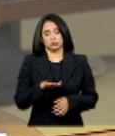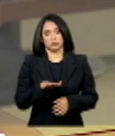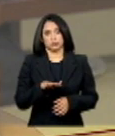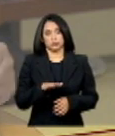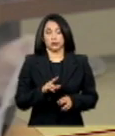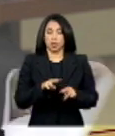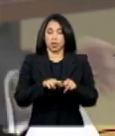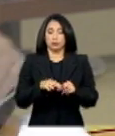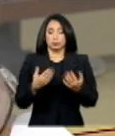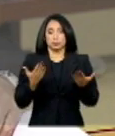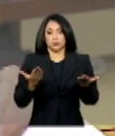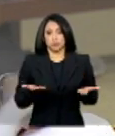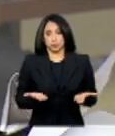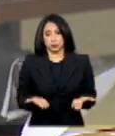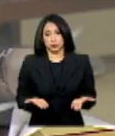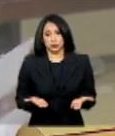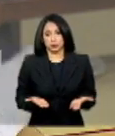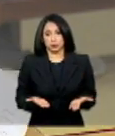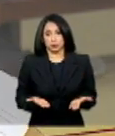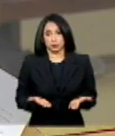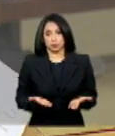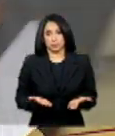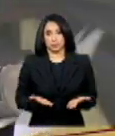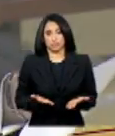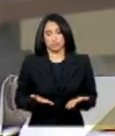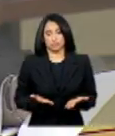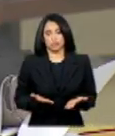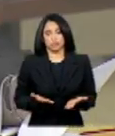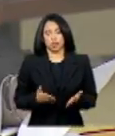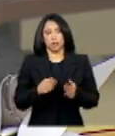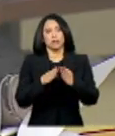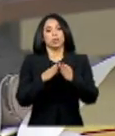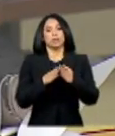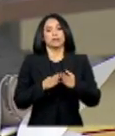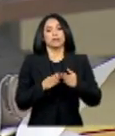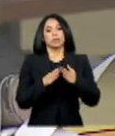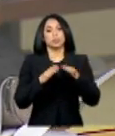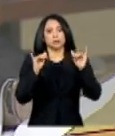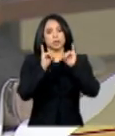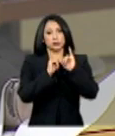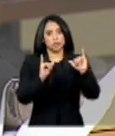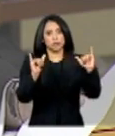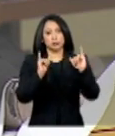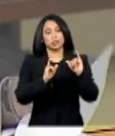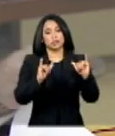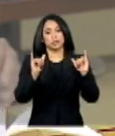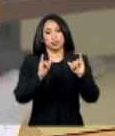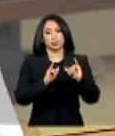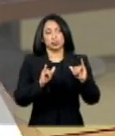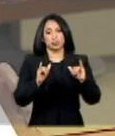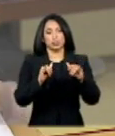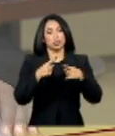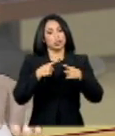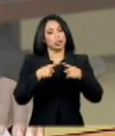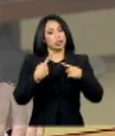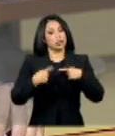então ingressou se com o pedido de declaração de inconstitucionalidade